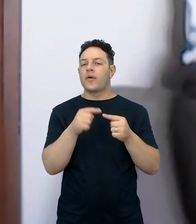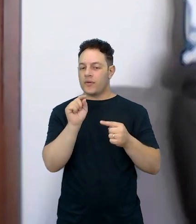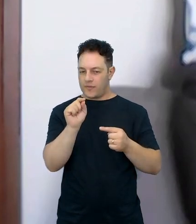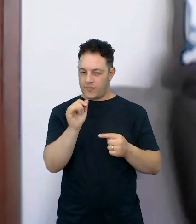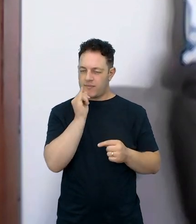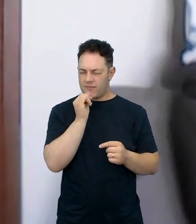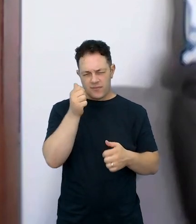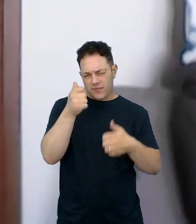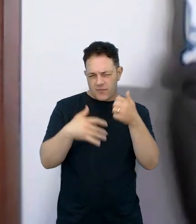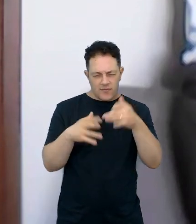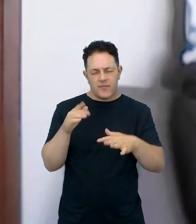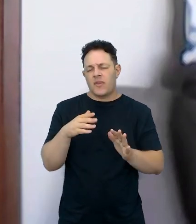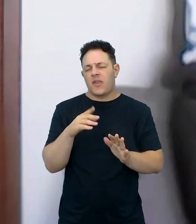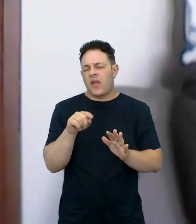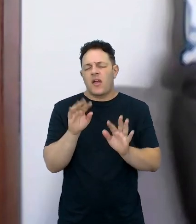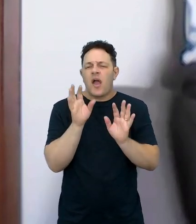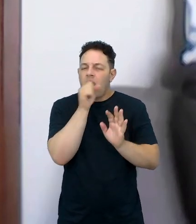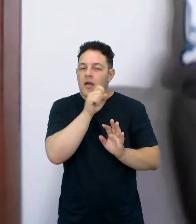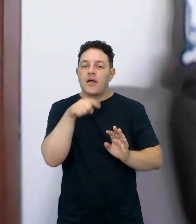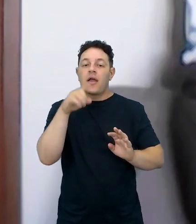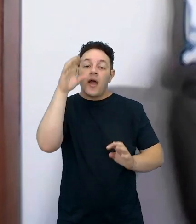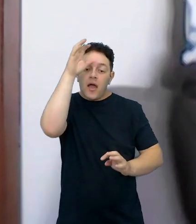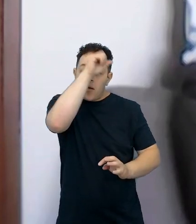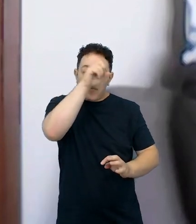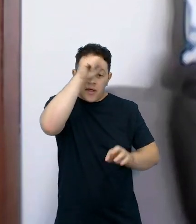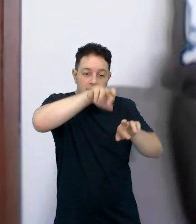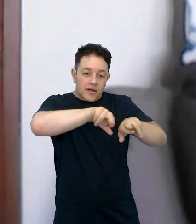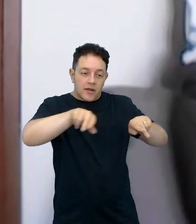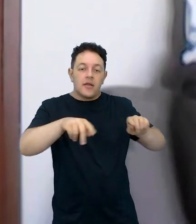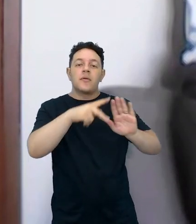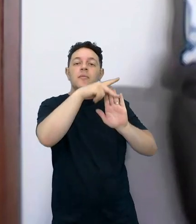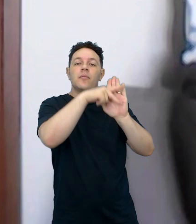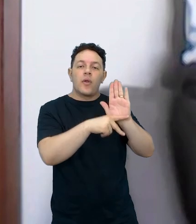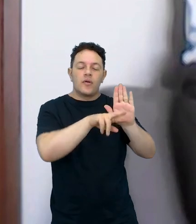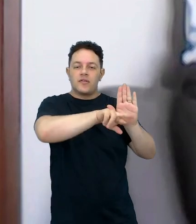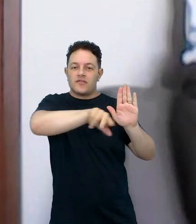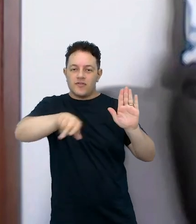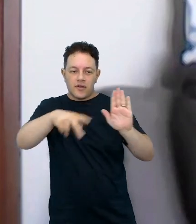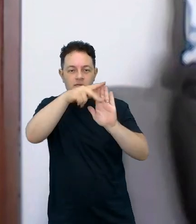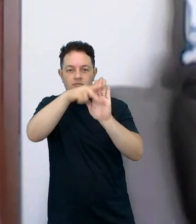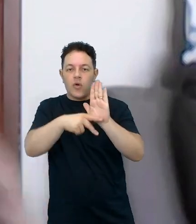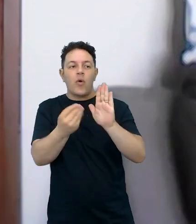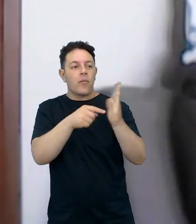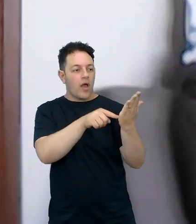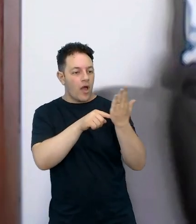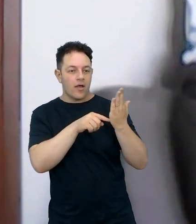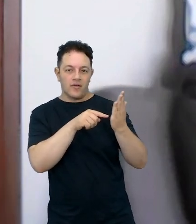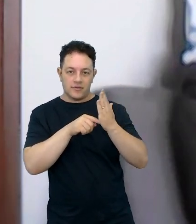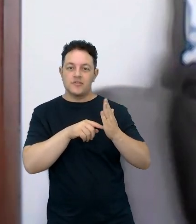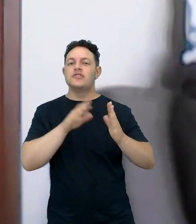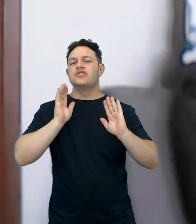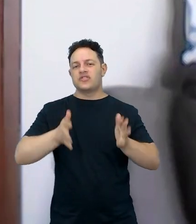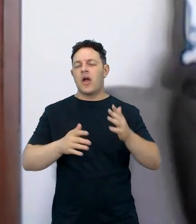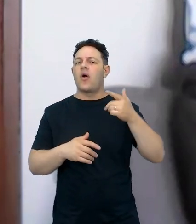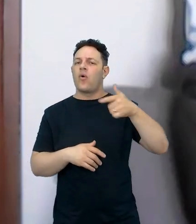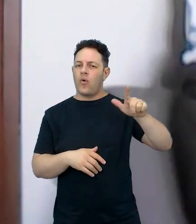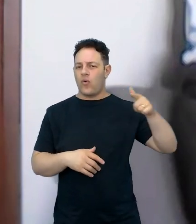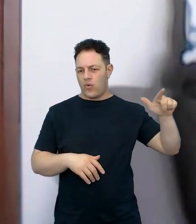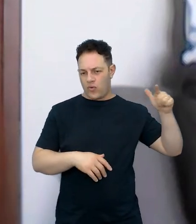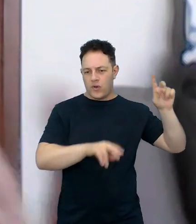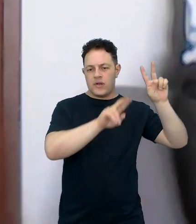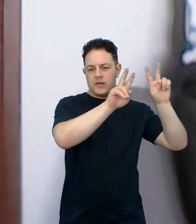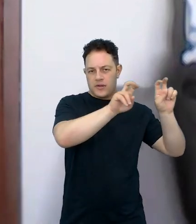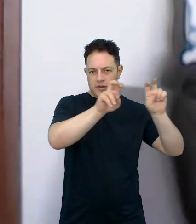conversar brevemente sobre aprendizagem baseada em projetos, né? Então, nós tivemos outros temas nesse